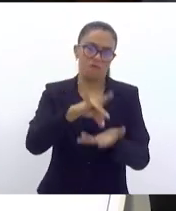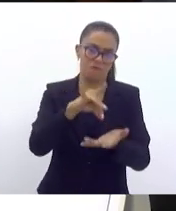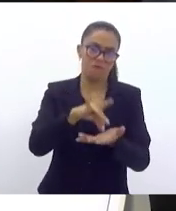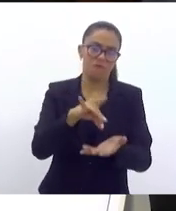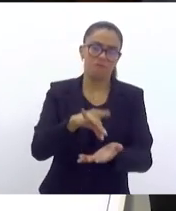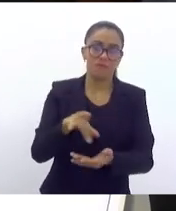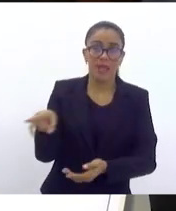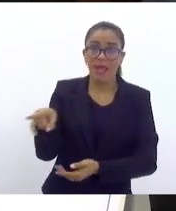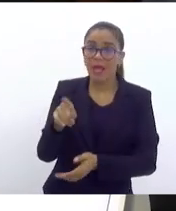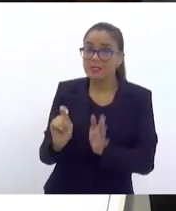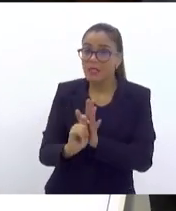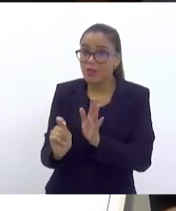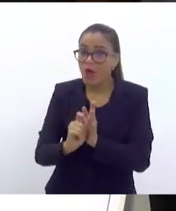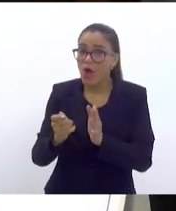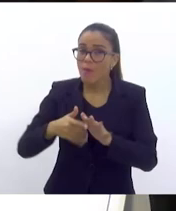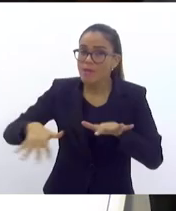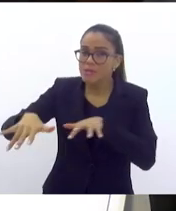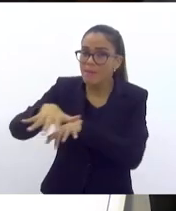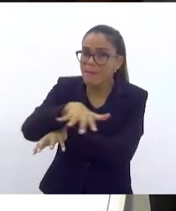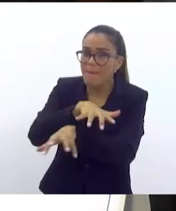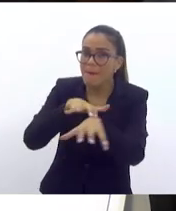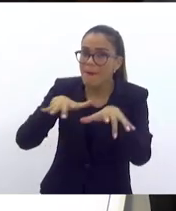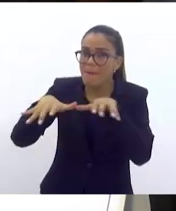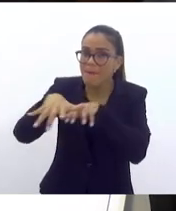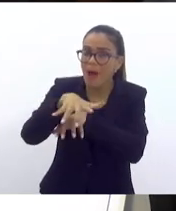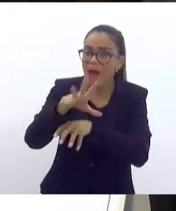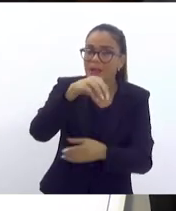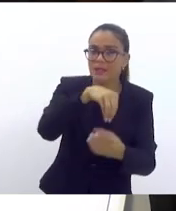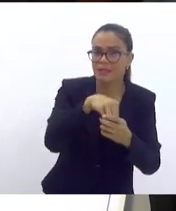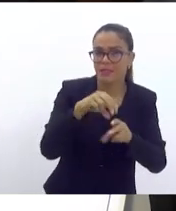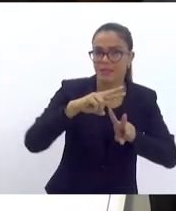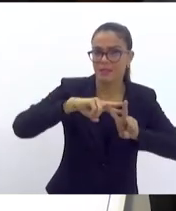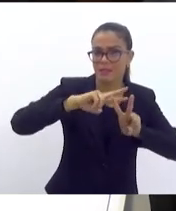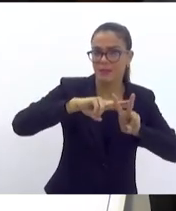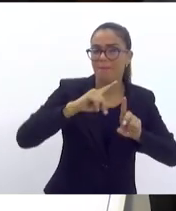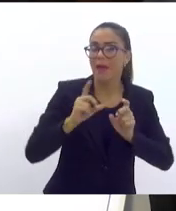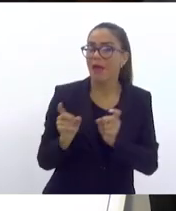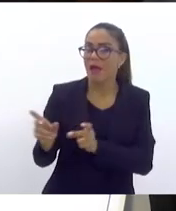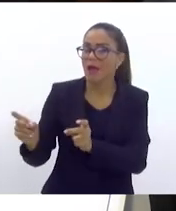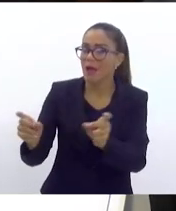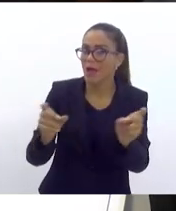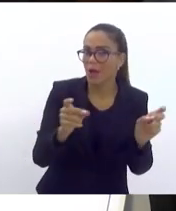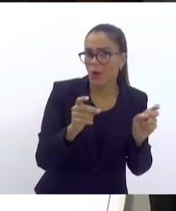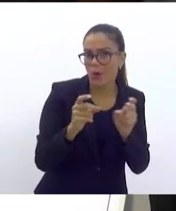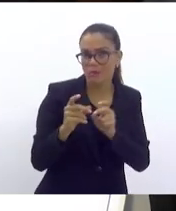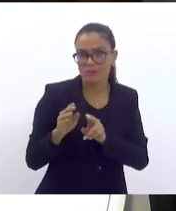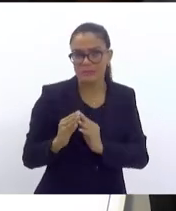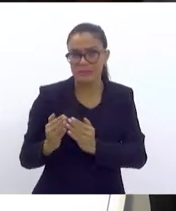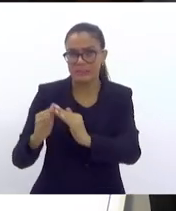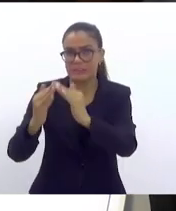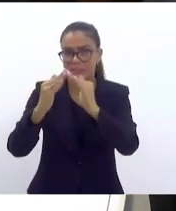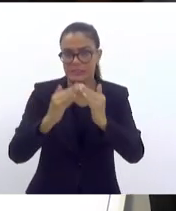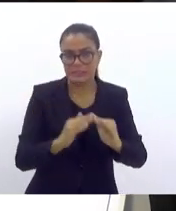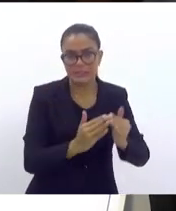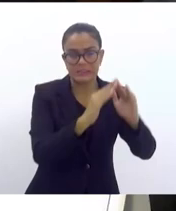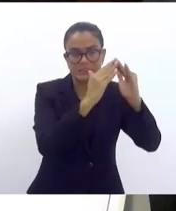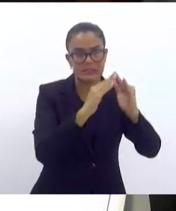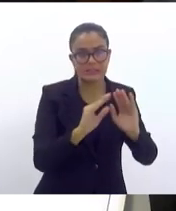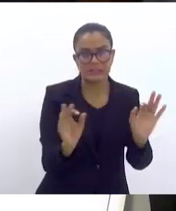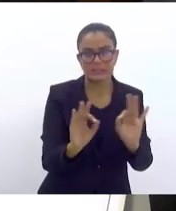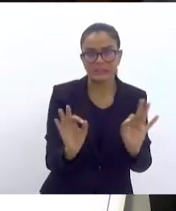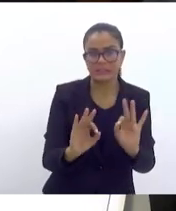essa droga começa a circular nos presídios mas em ser comercializada por boca de fumo Enfim pelo comércio de